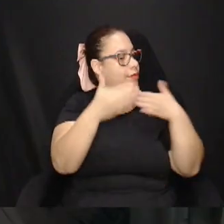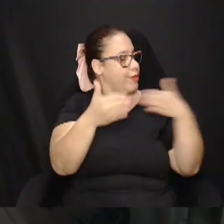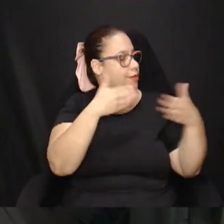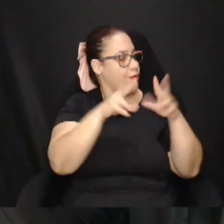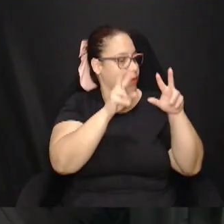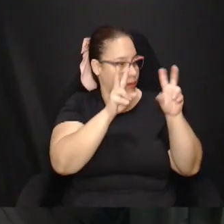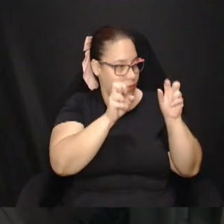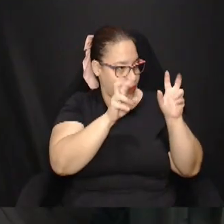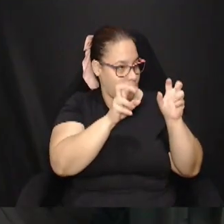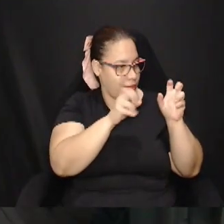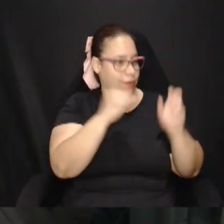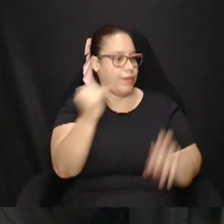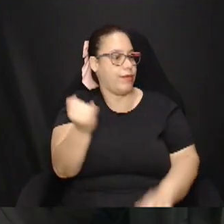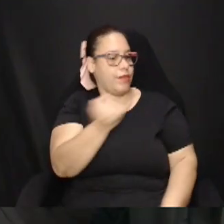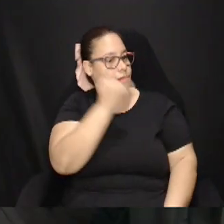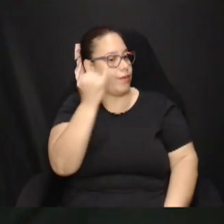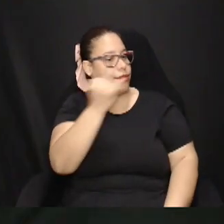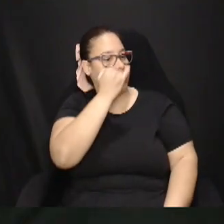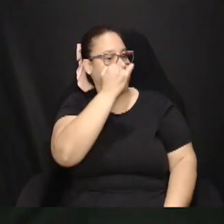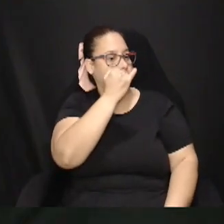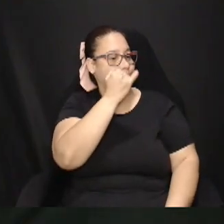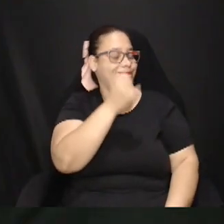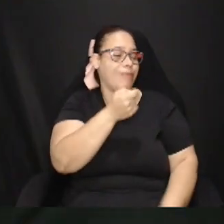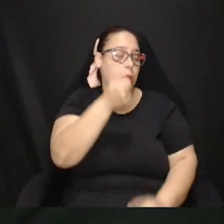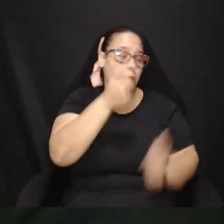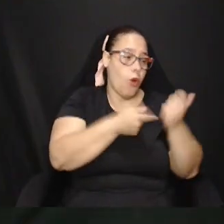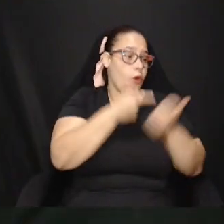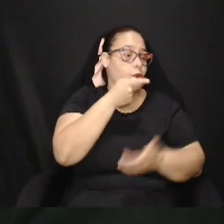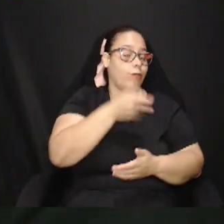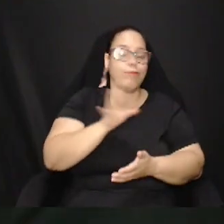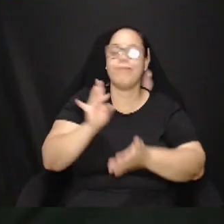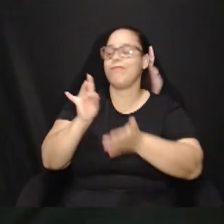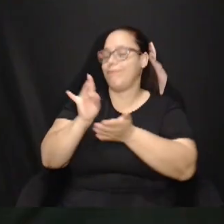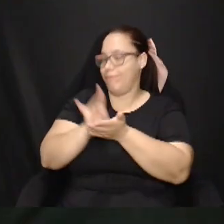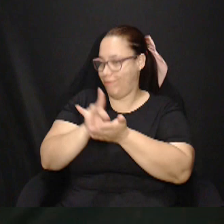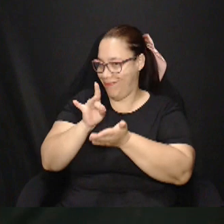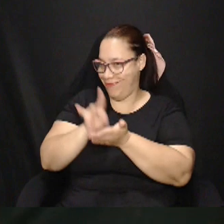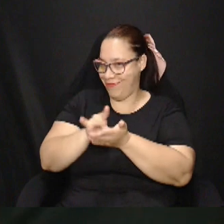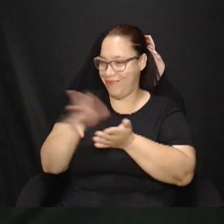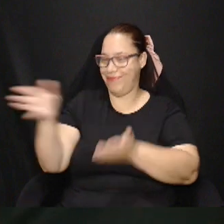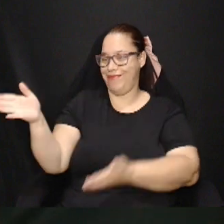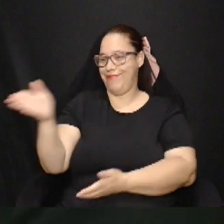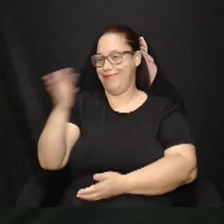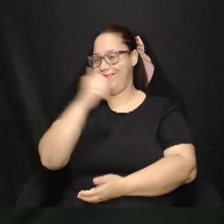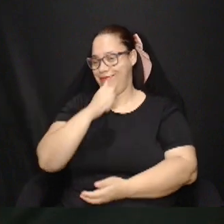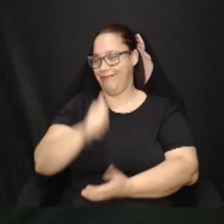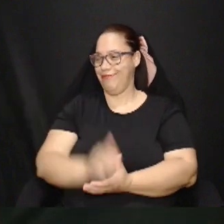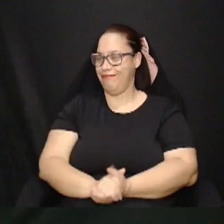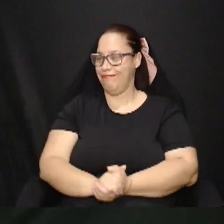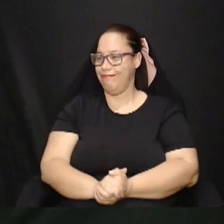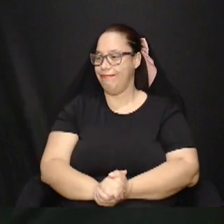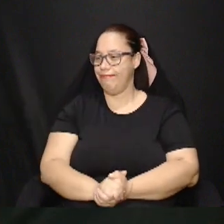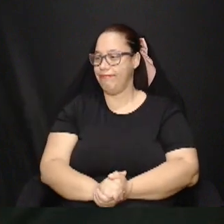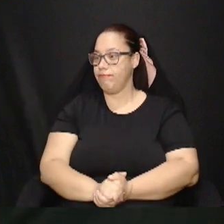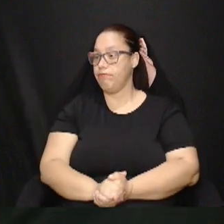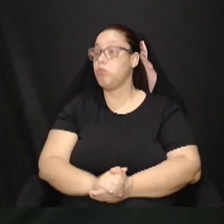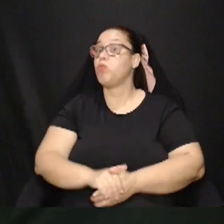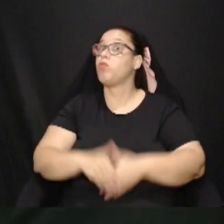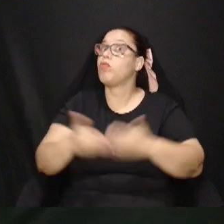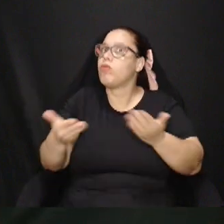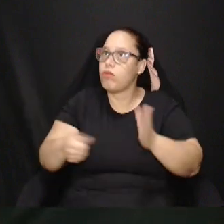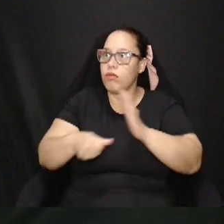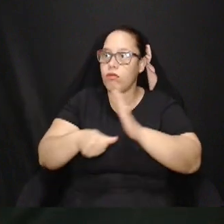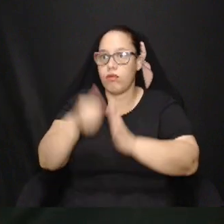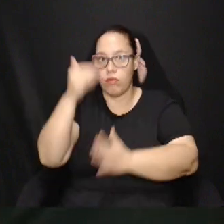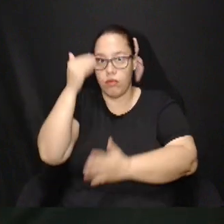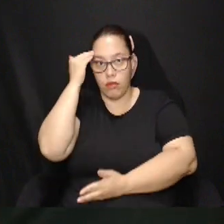tão importante e ainda tão pouco falado. Exatamente. Vamos lá. Vamos entender primeiro